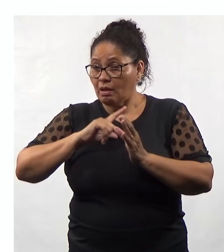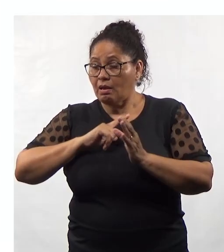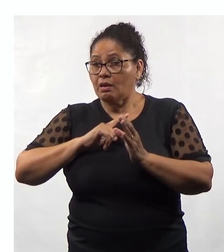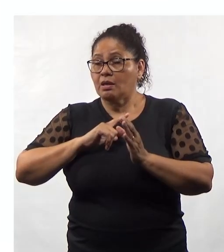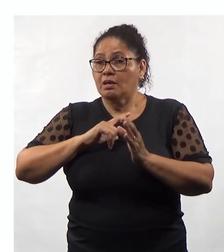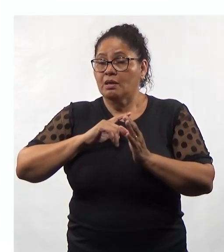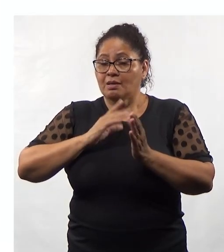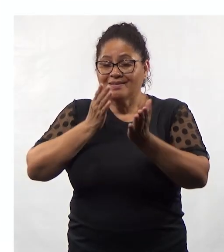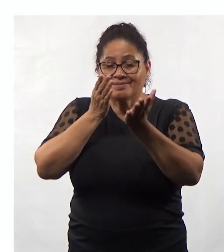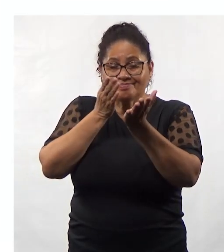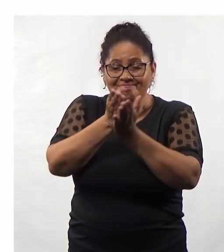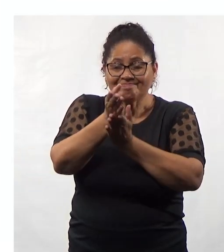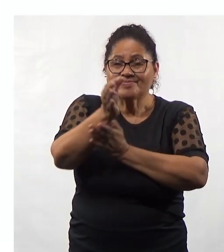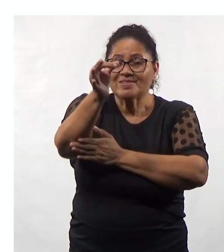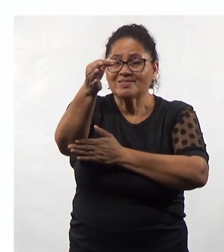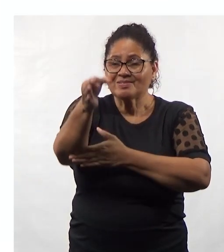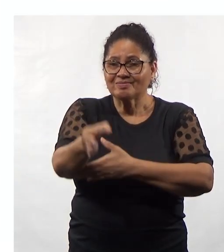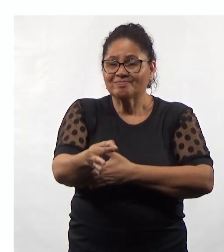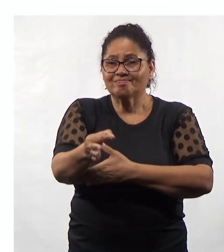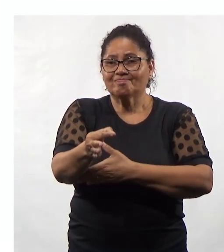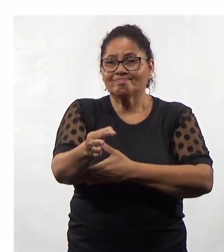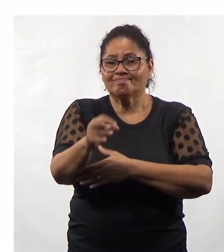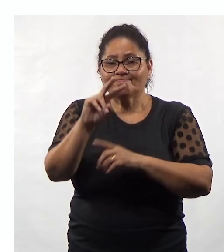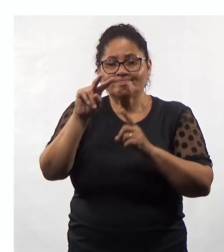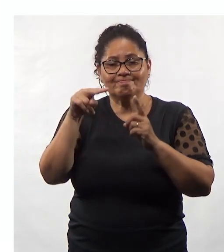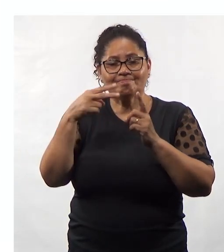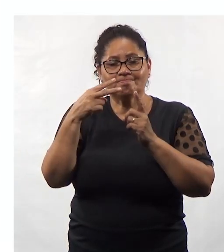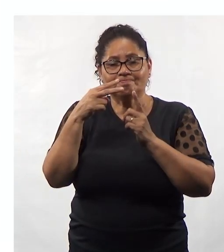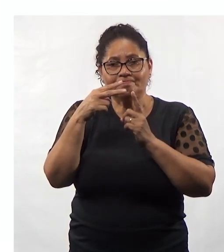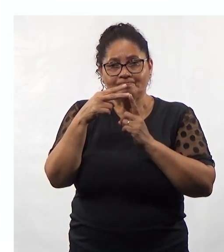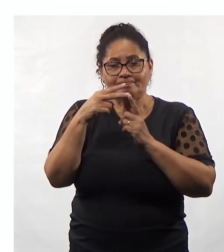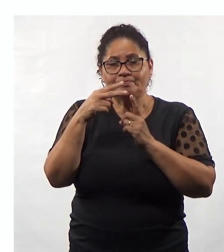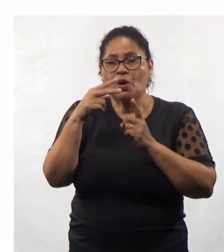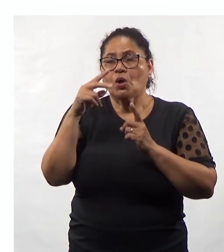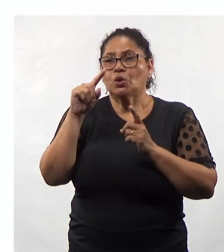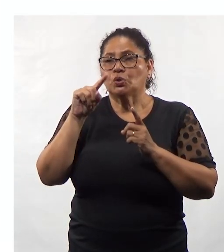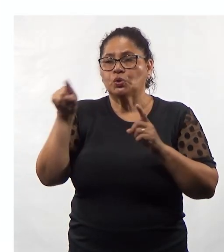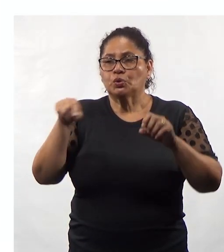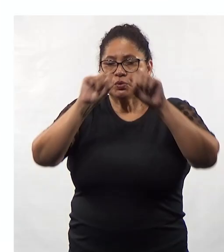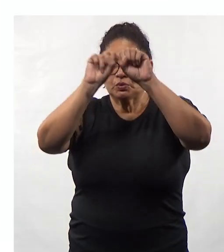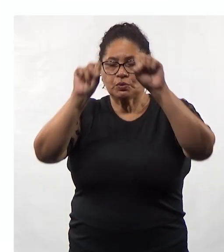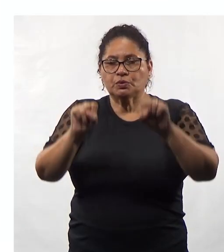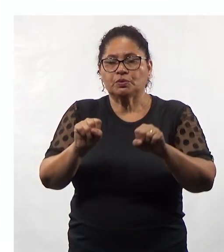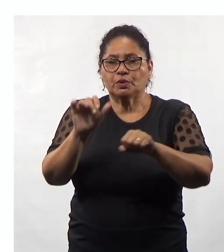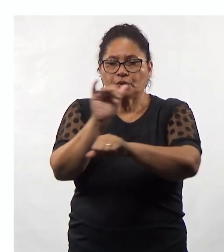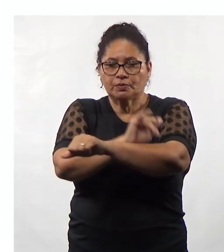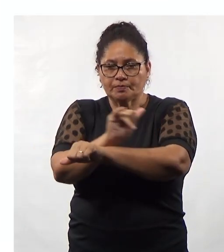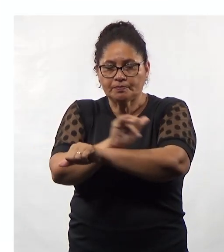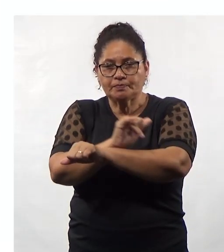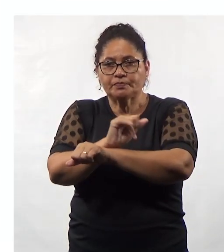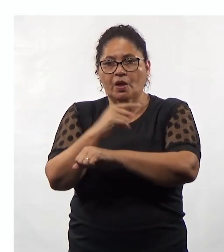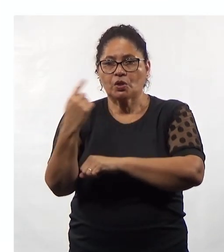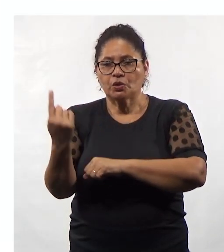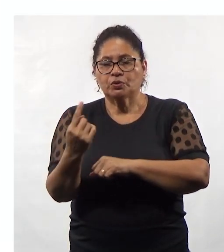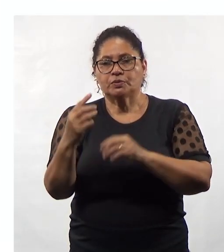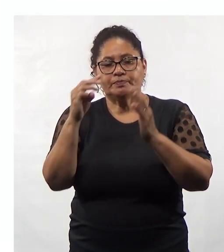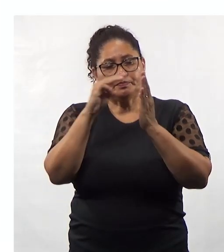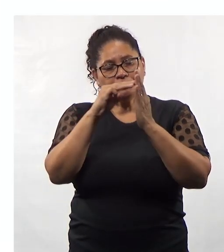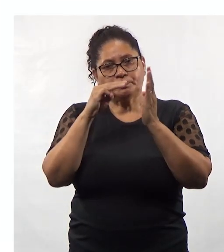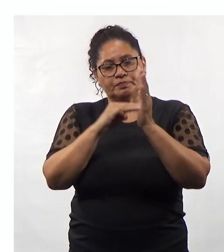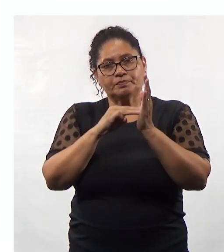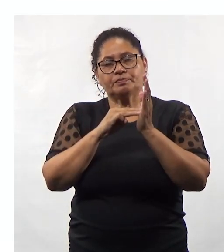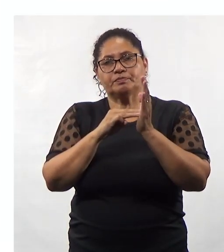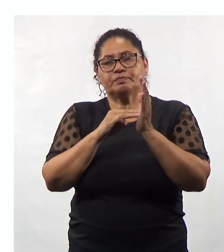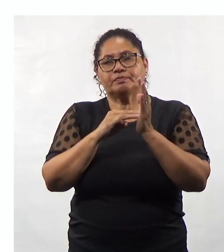né, está alinhado com as perspectivas do nosso mapa estratégico, né, das nossas